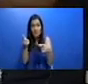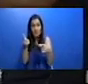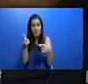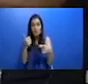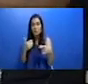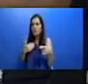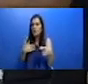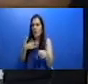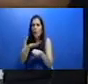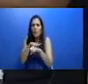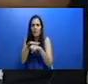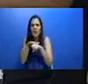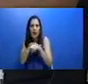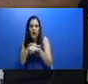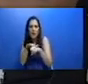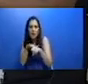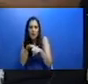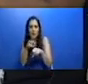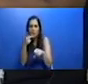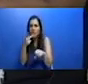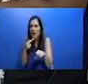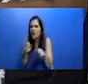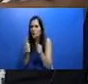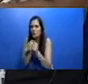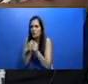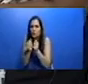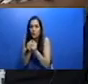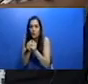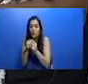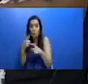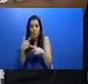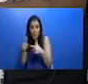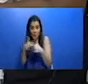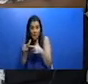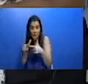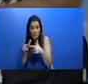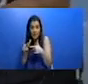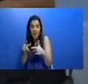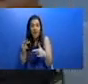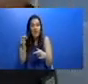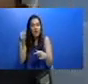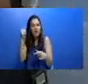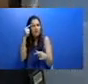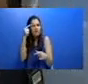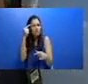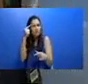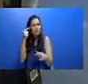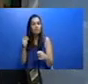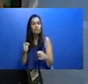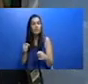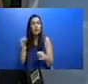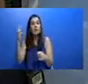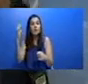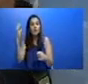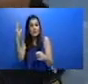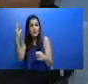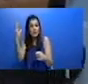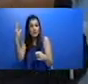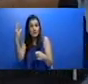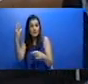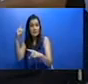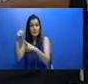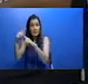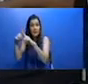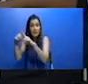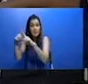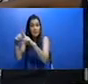com o meu probleminha, né, com a minha embalagem, eu já consigo descobrir a multiplicação. Olha, 3 vezes 3 embalagens